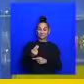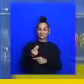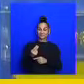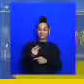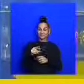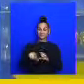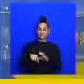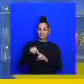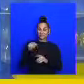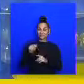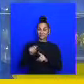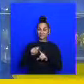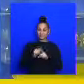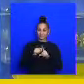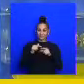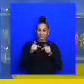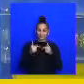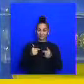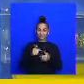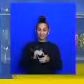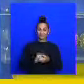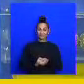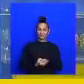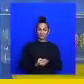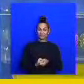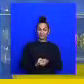12. Sorteio do mês da sorte.